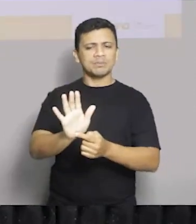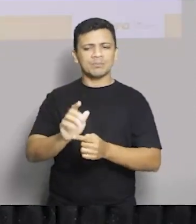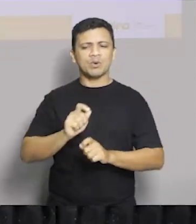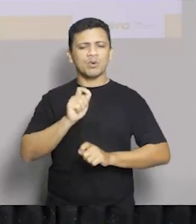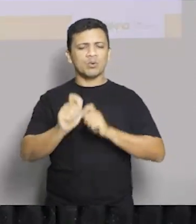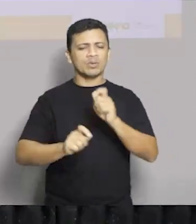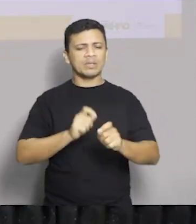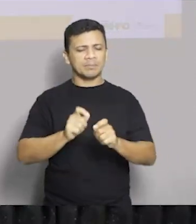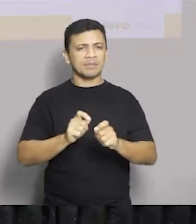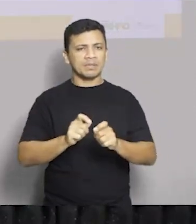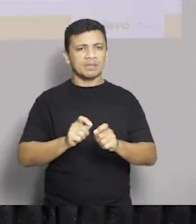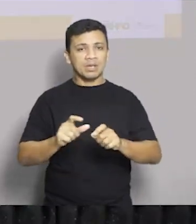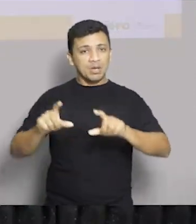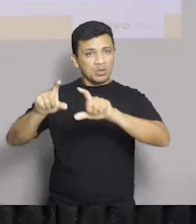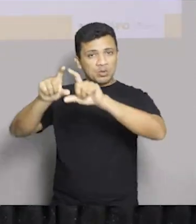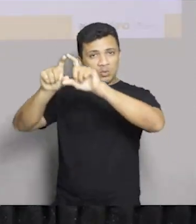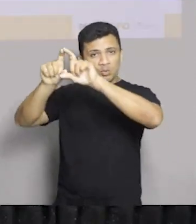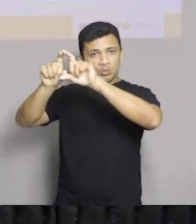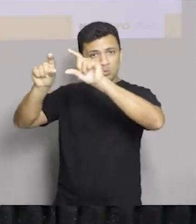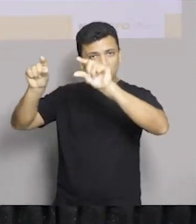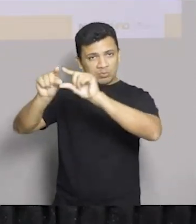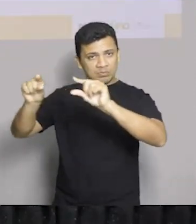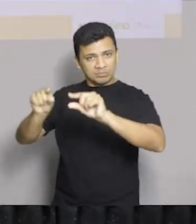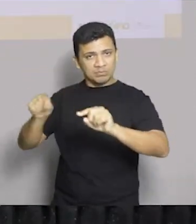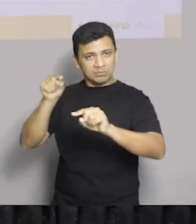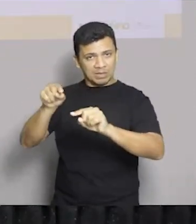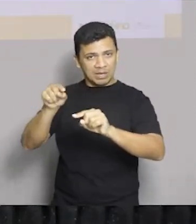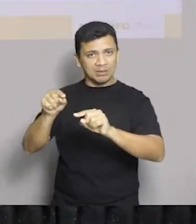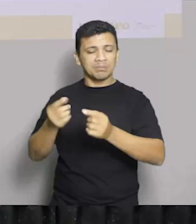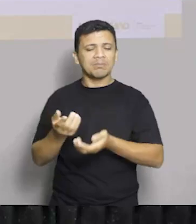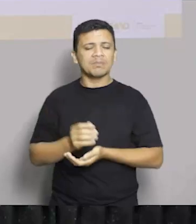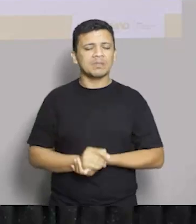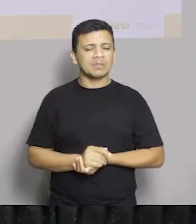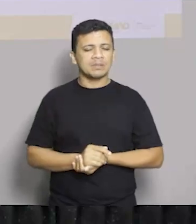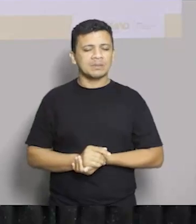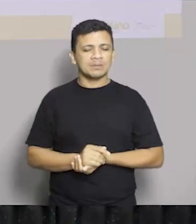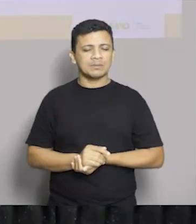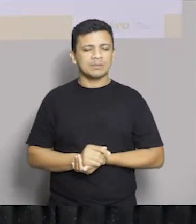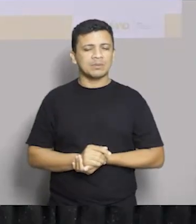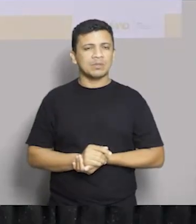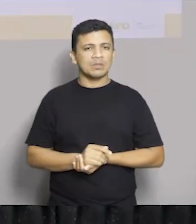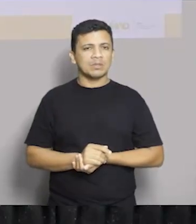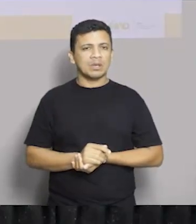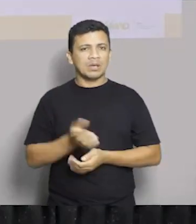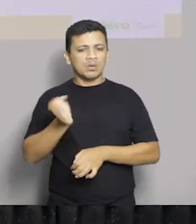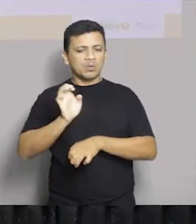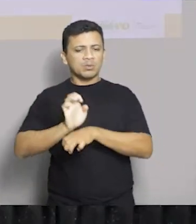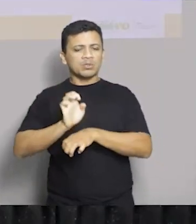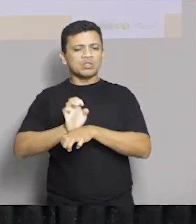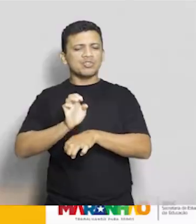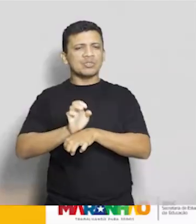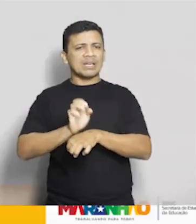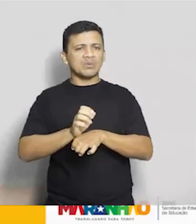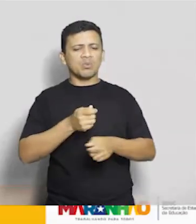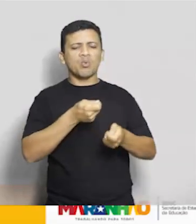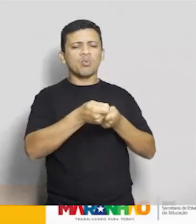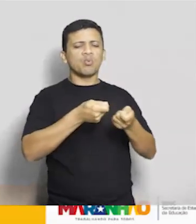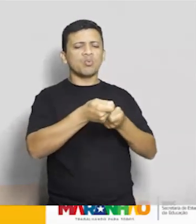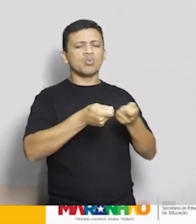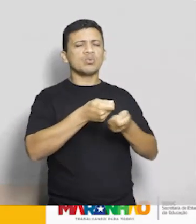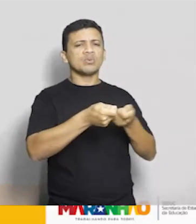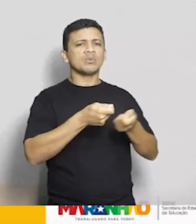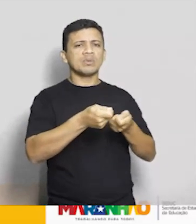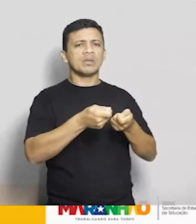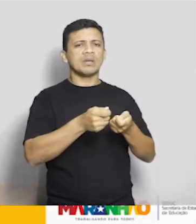passagem Quer dizer no trecho no fragmento que eles destacaram é que o controle do estado se dá